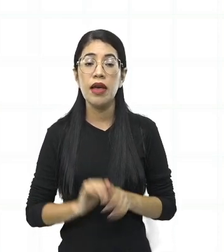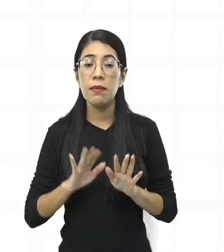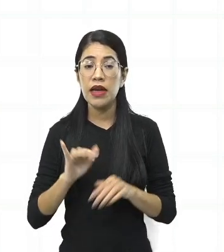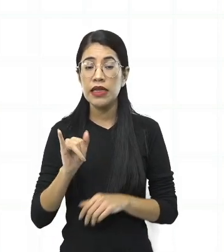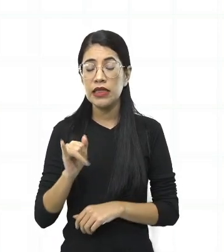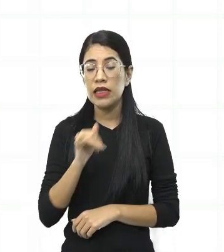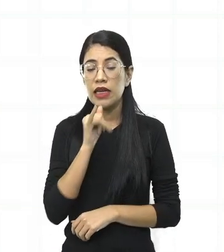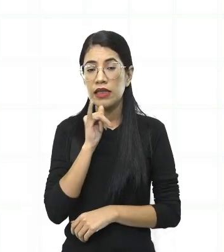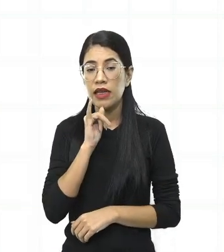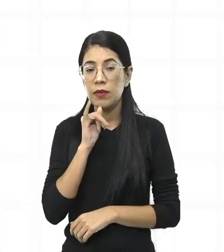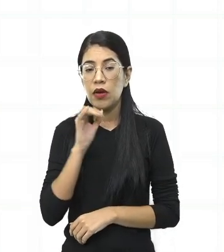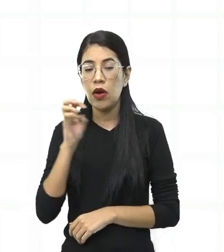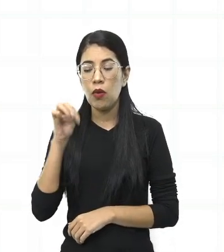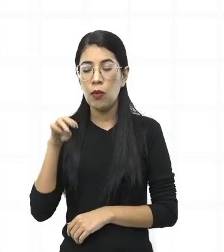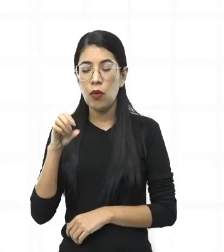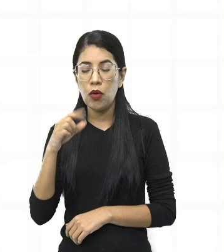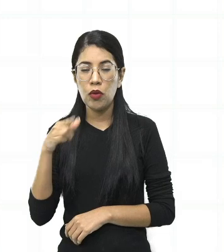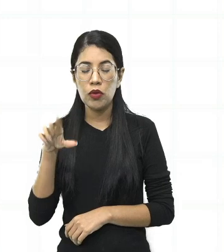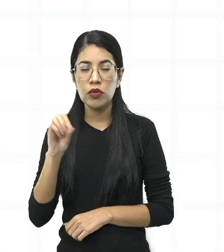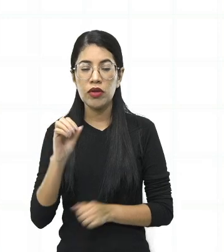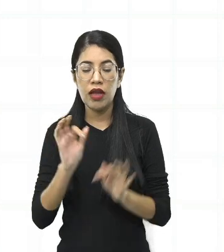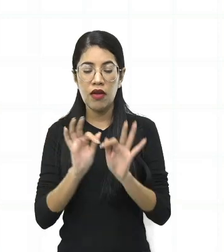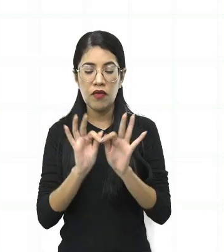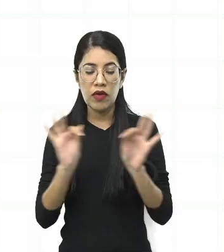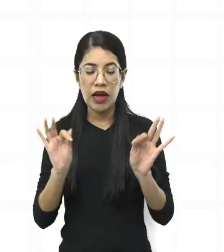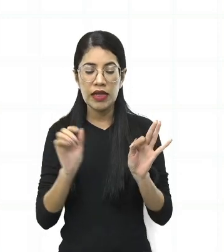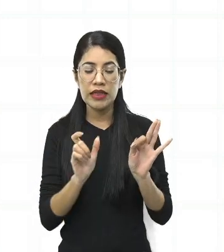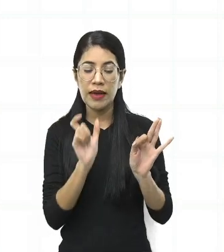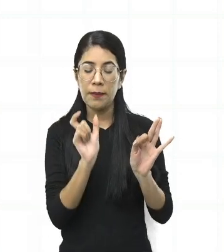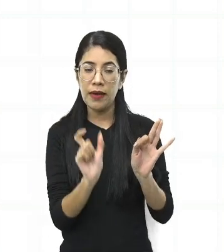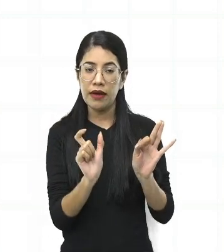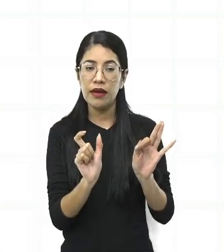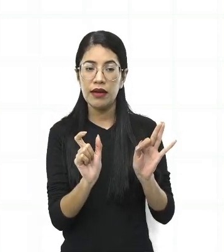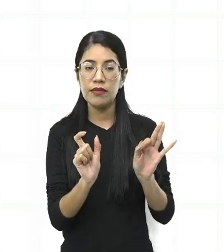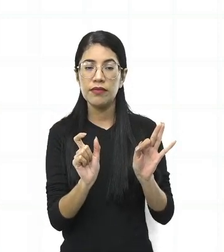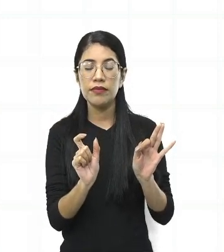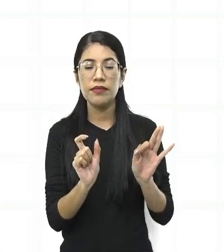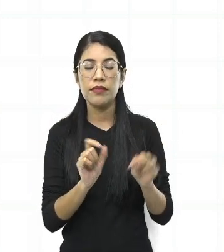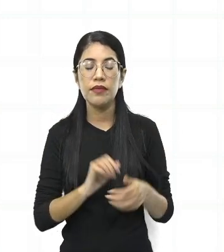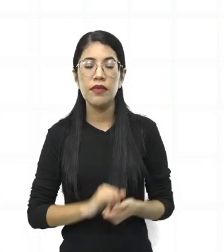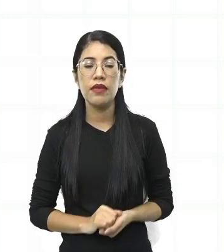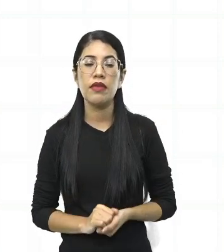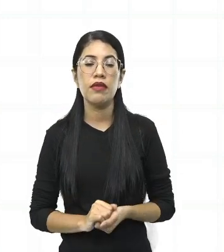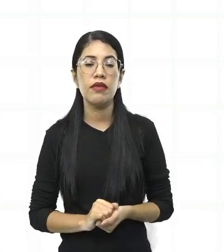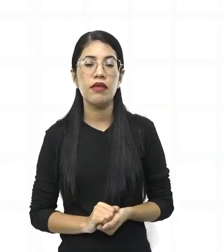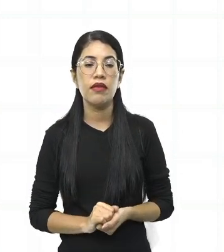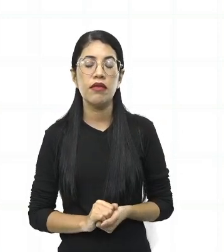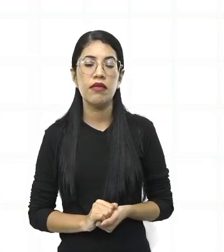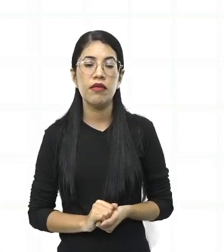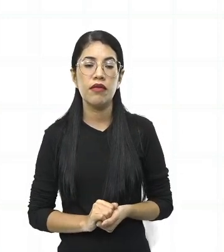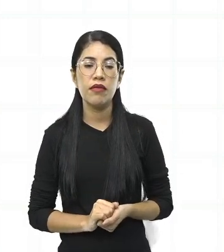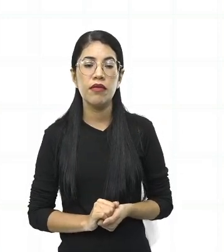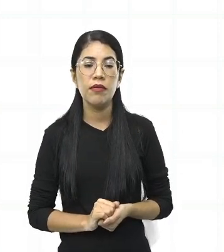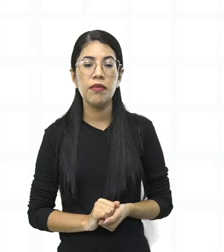de repente o moço estivesse no meio da oração, vamos supor, tá aqui a oração, aí bem aqui vem um moço,